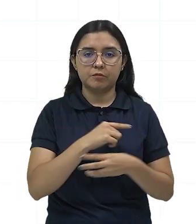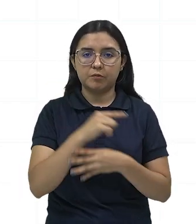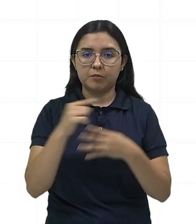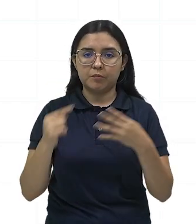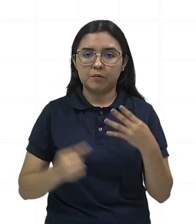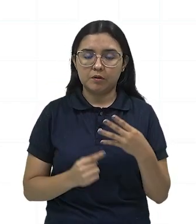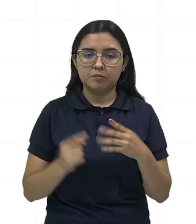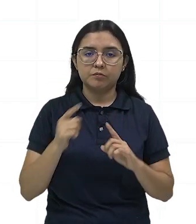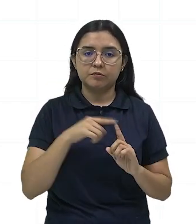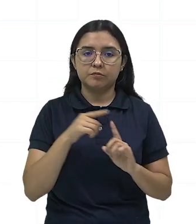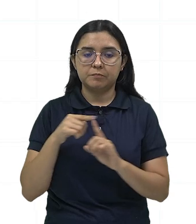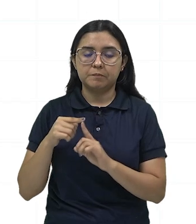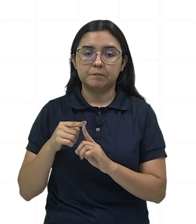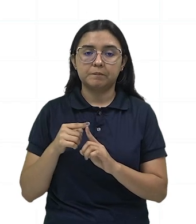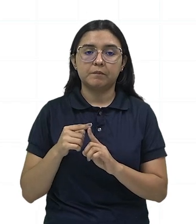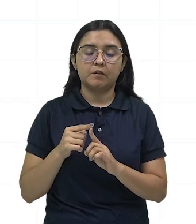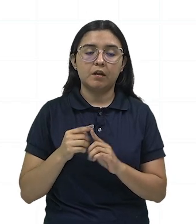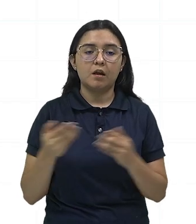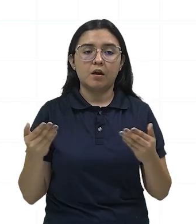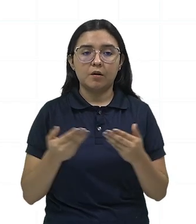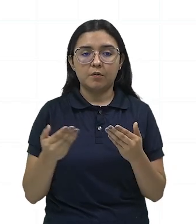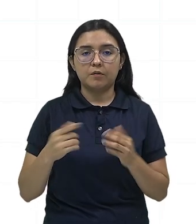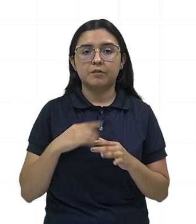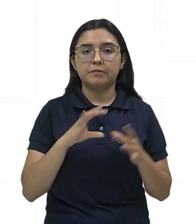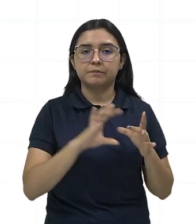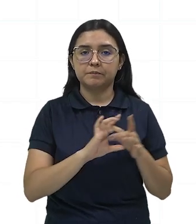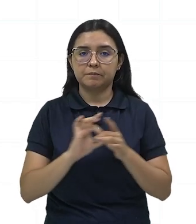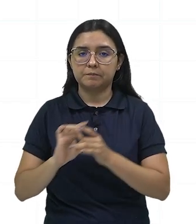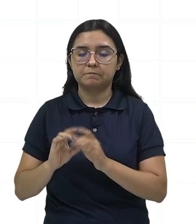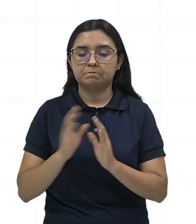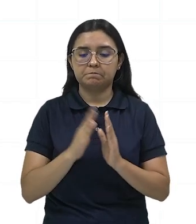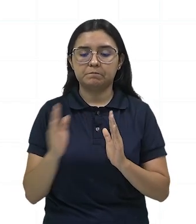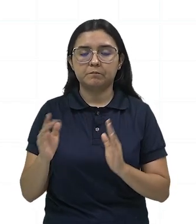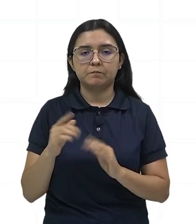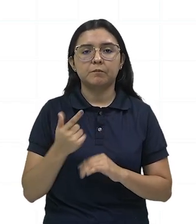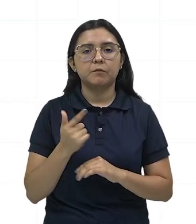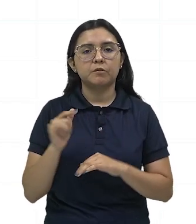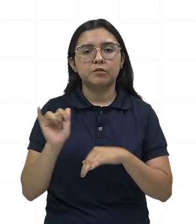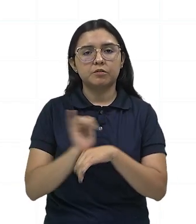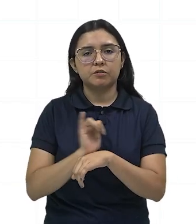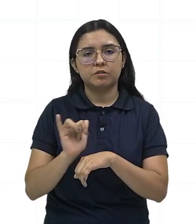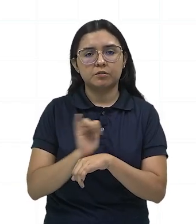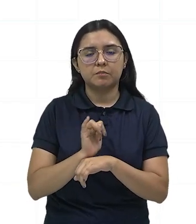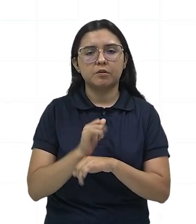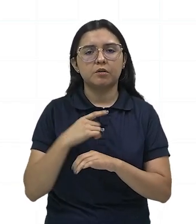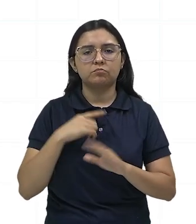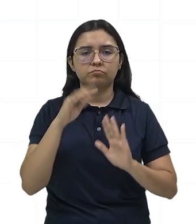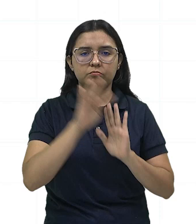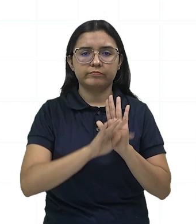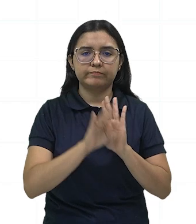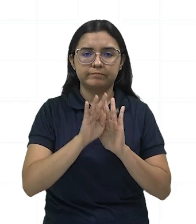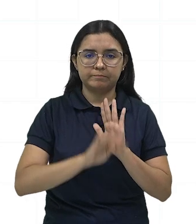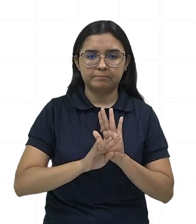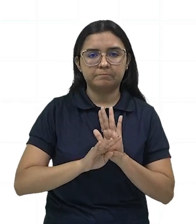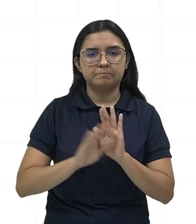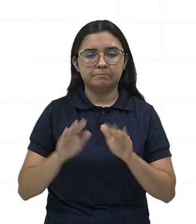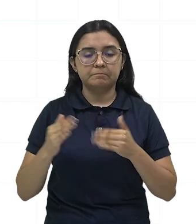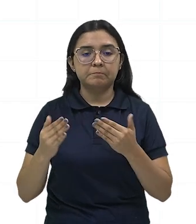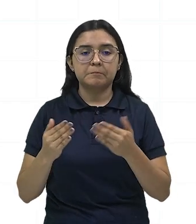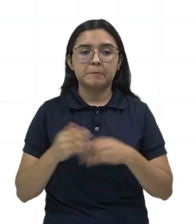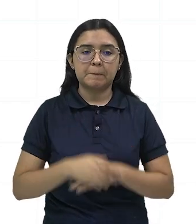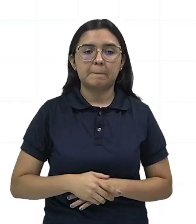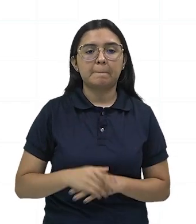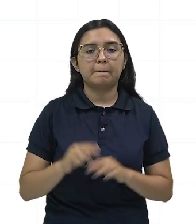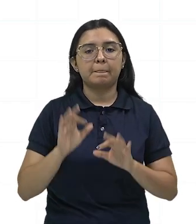referencial. E agora falando da coesão sequencial, outras estratégias para que você faça com que o texto progrida. Refere-se